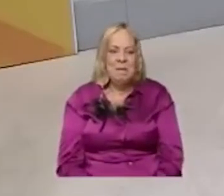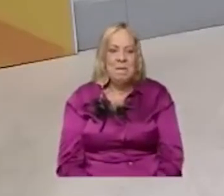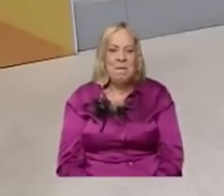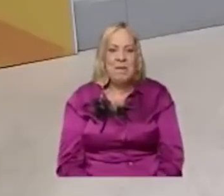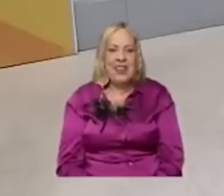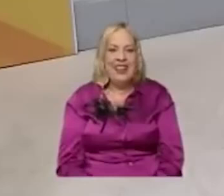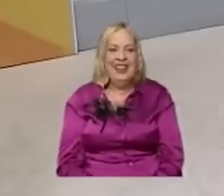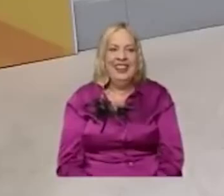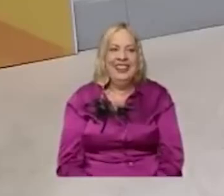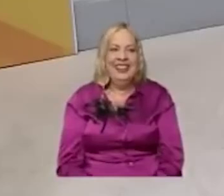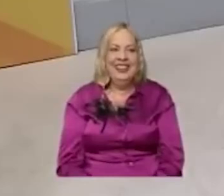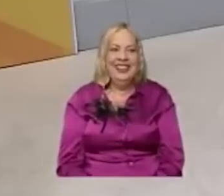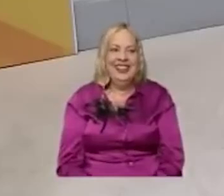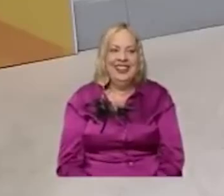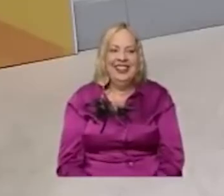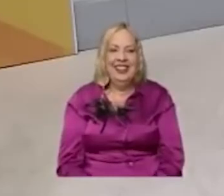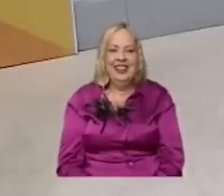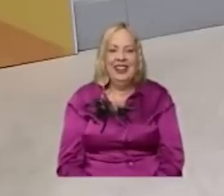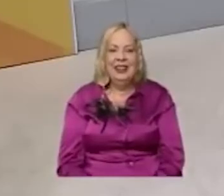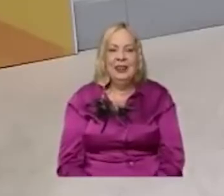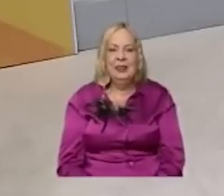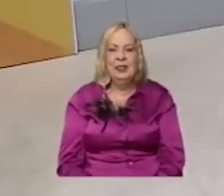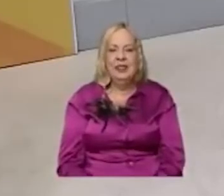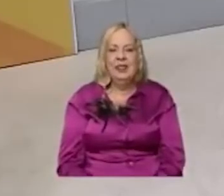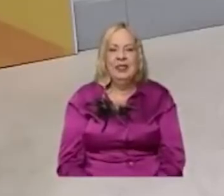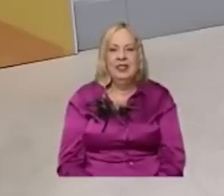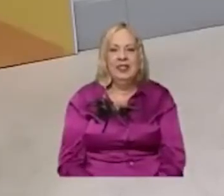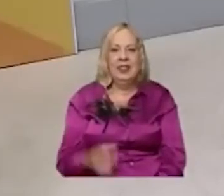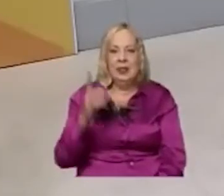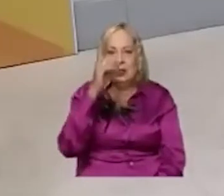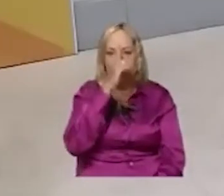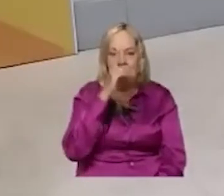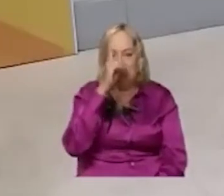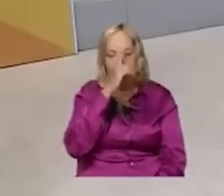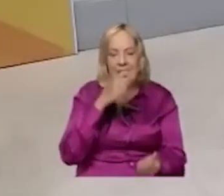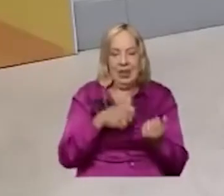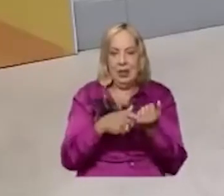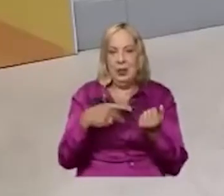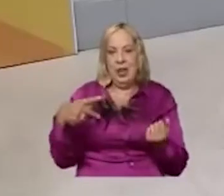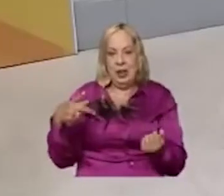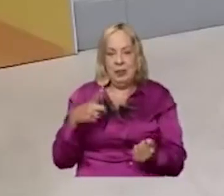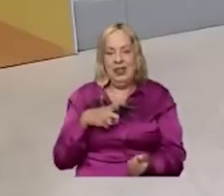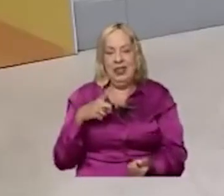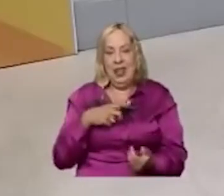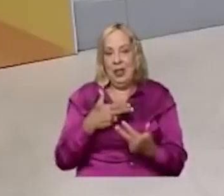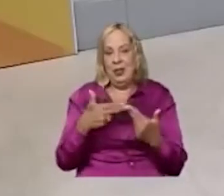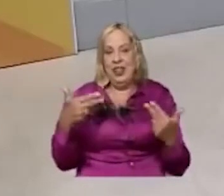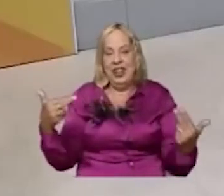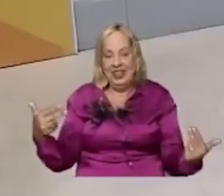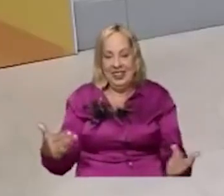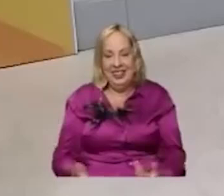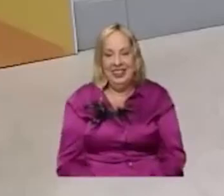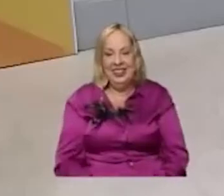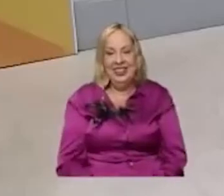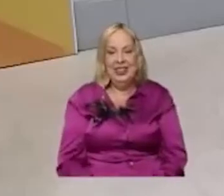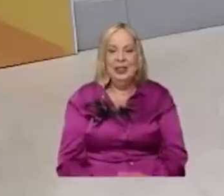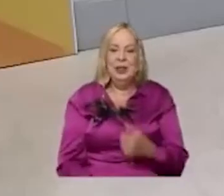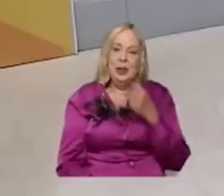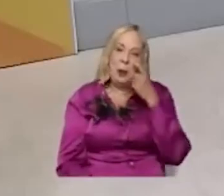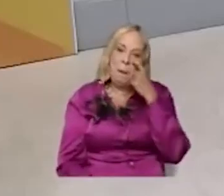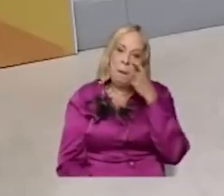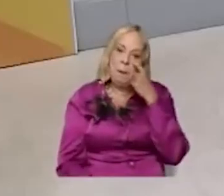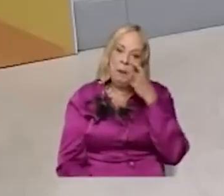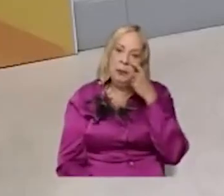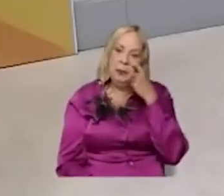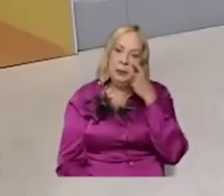um miado aqui dentro do estúdio. Coisas que acontecem só no domingo do Caju Cap. Vamos lá, mais uma bolinha para saber se é a